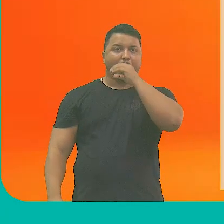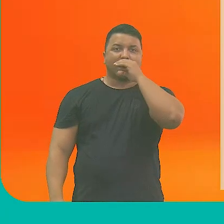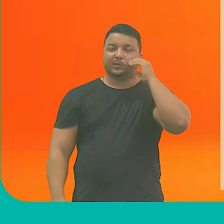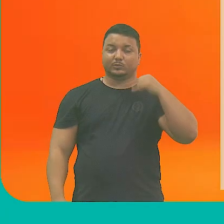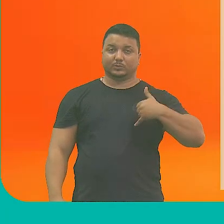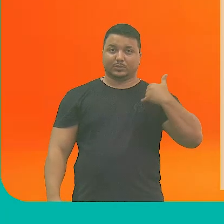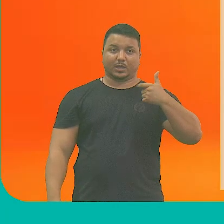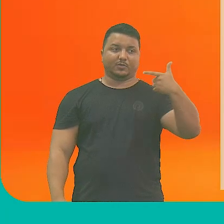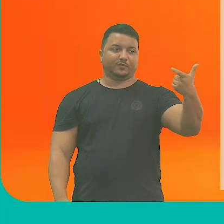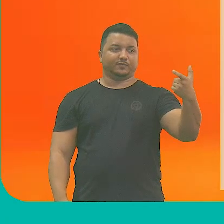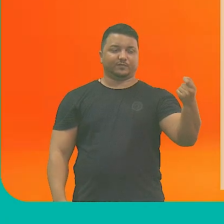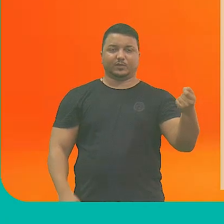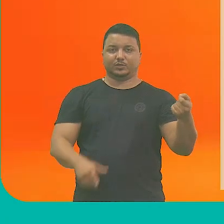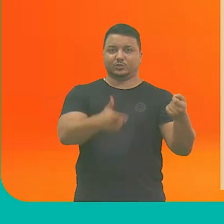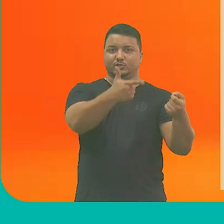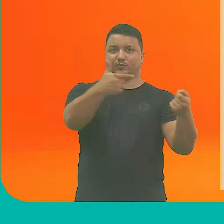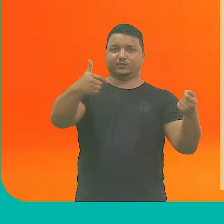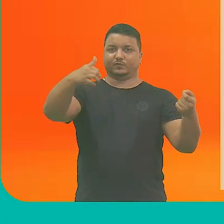entre o quê?